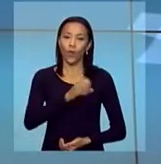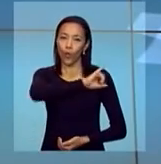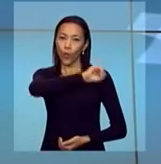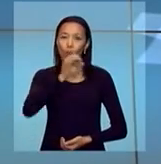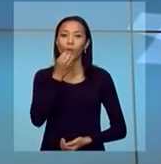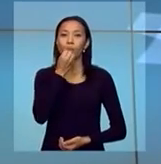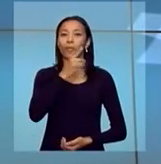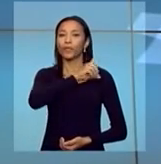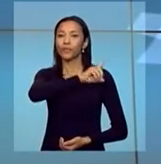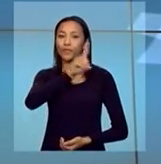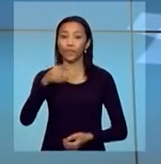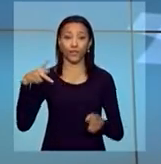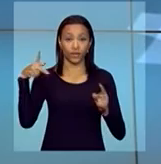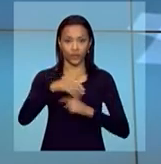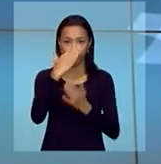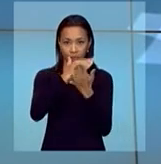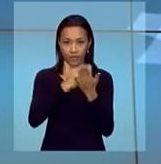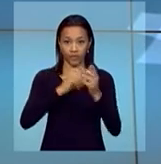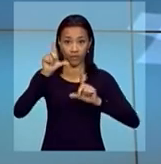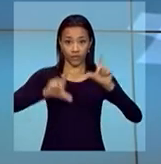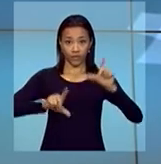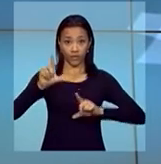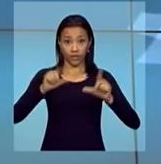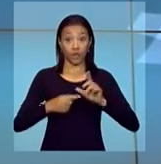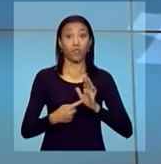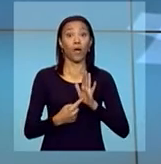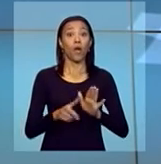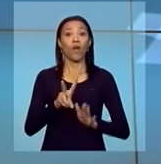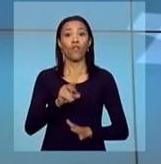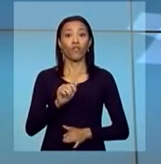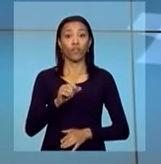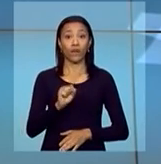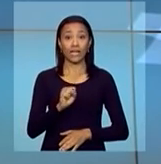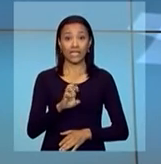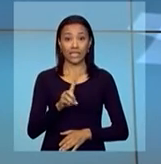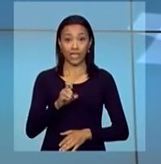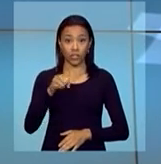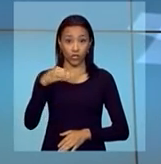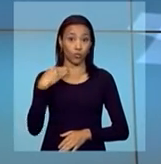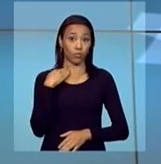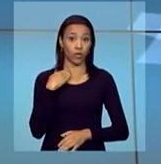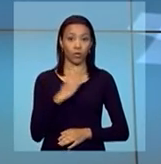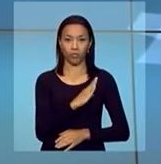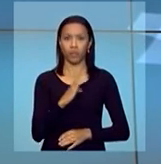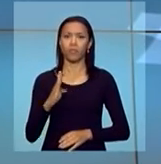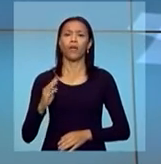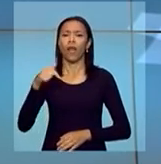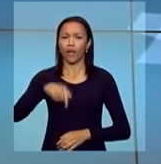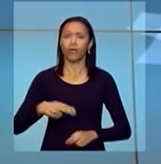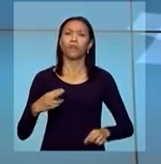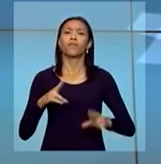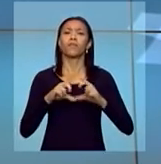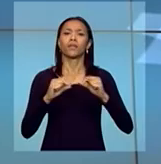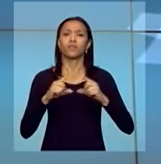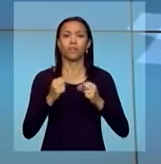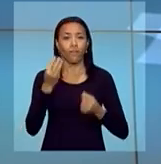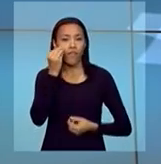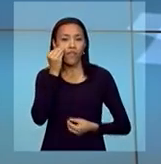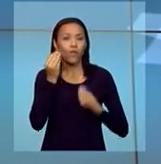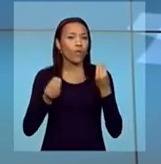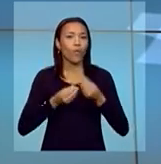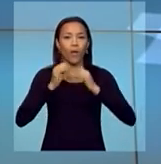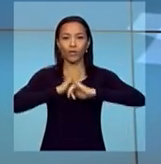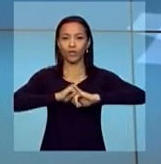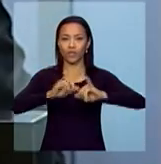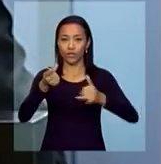Olá, bom dia. Interrompemos a programação para ir ao vivo à sede do Banco do Brasil em Brasília. Acompanhe agora o anúncio de